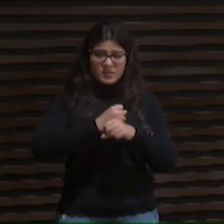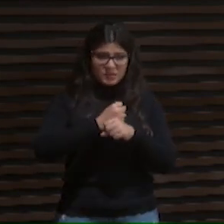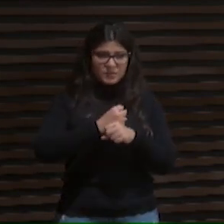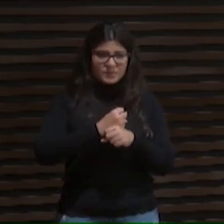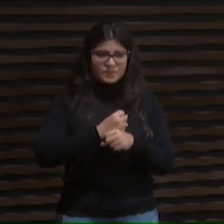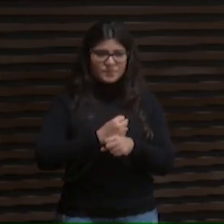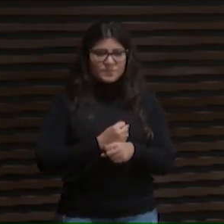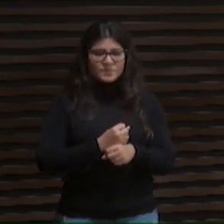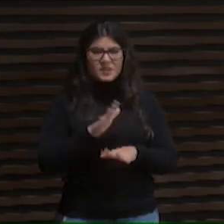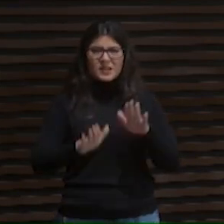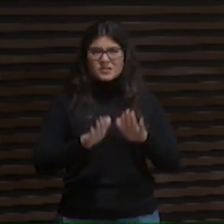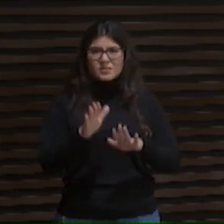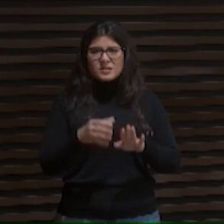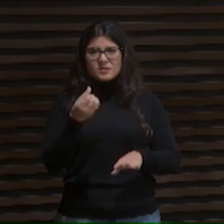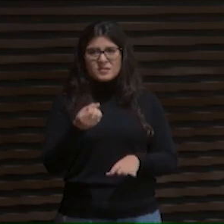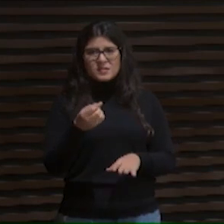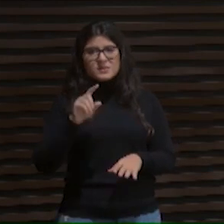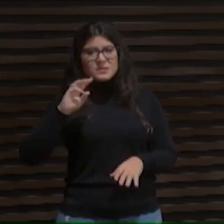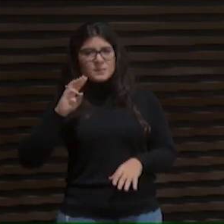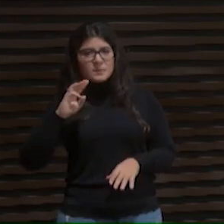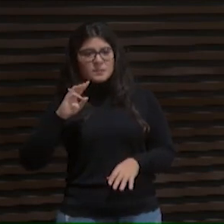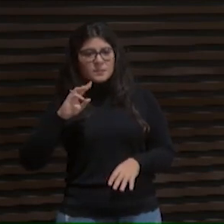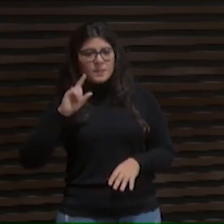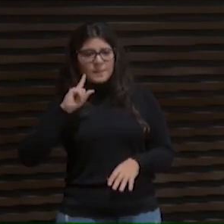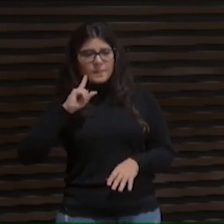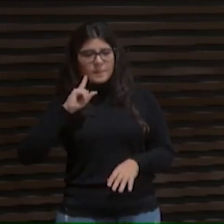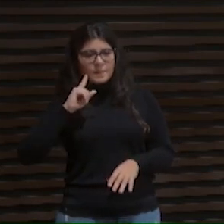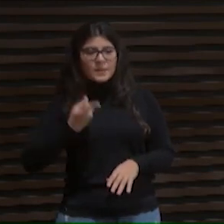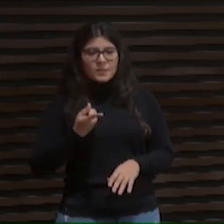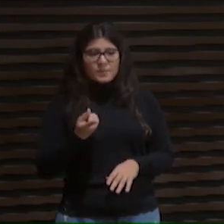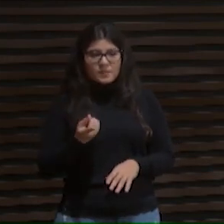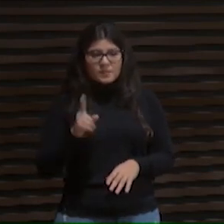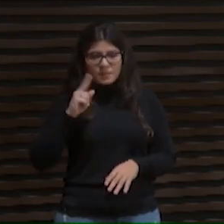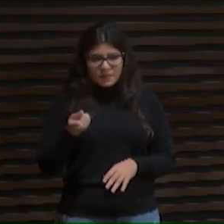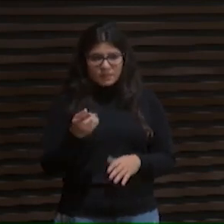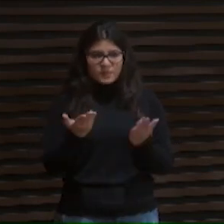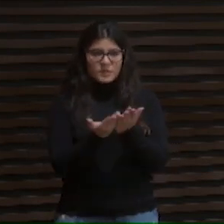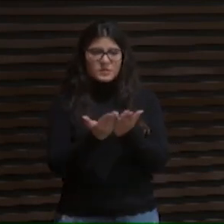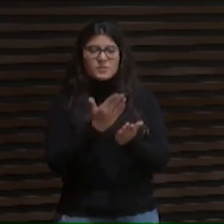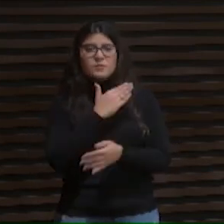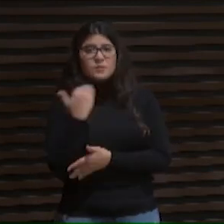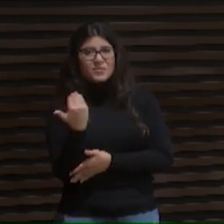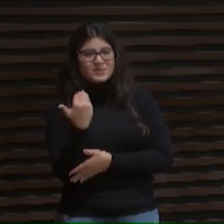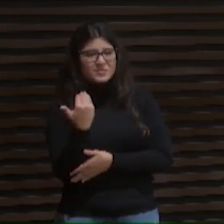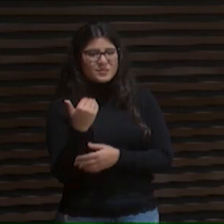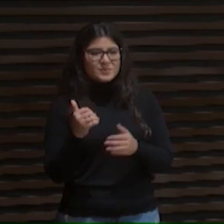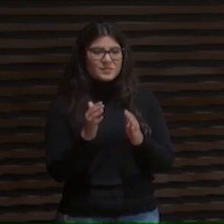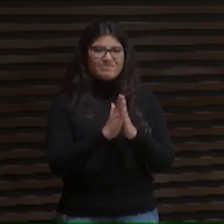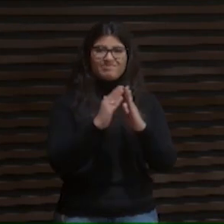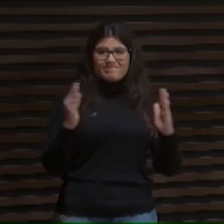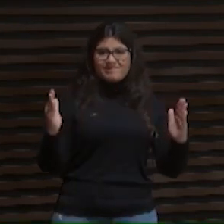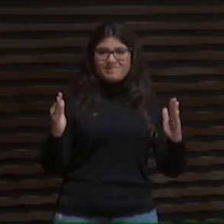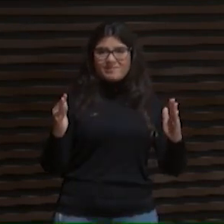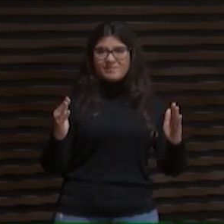cerca de 6.000 cristãos foram mortos nesse período. Eu fiz a conta,